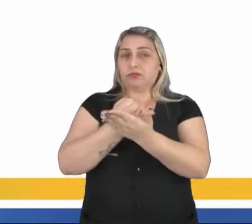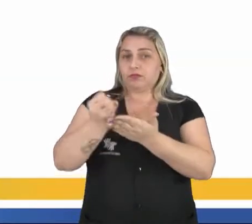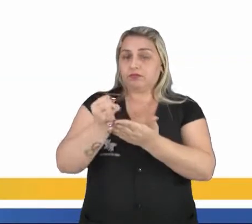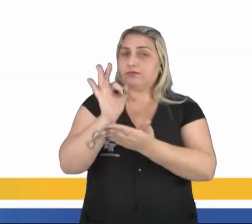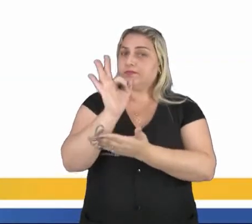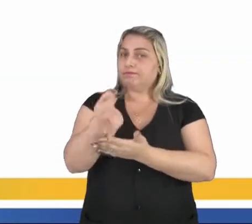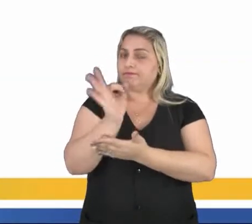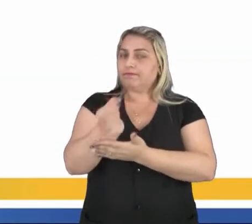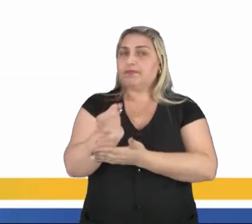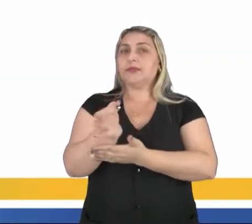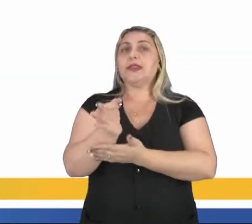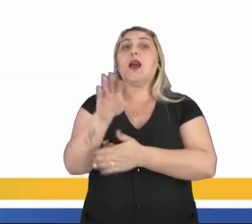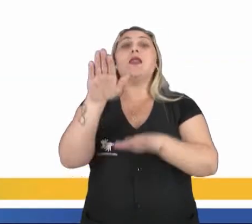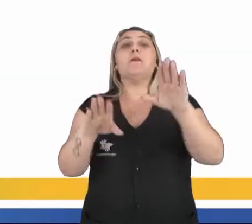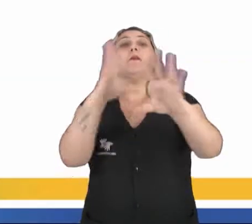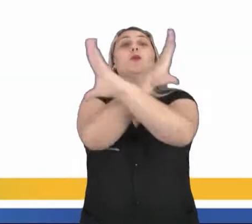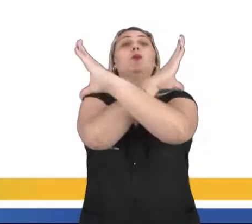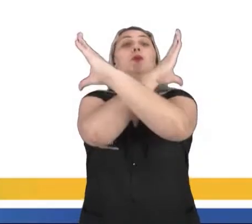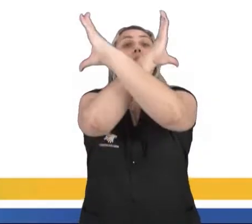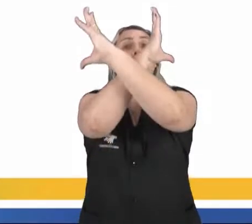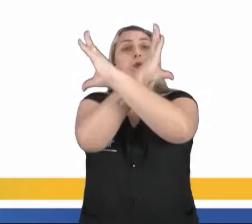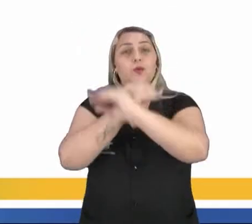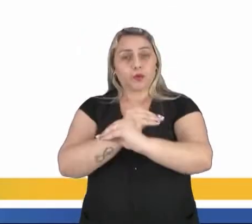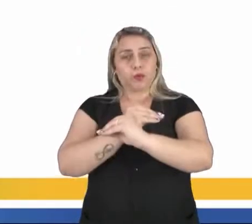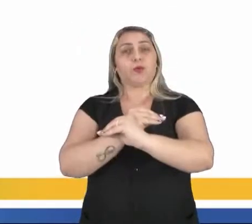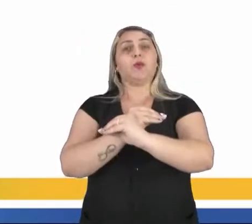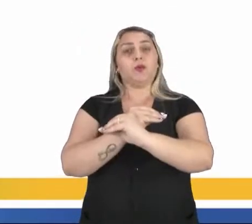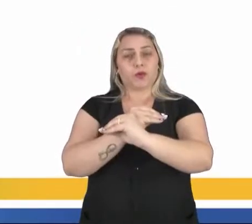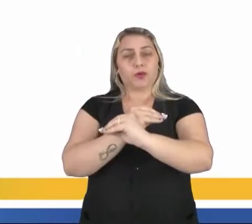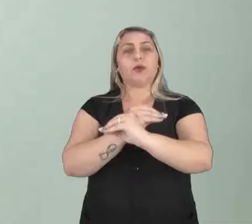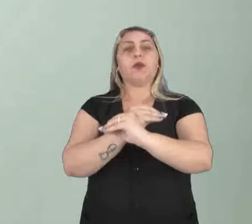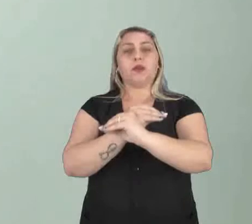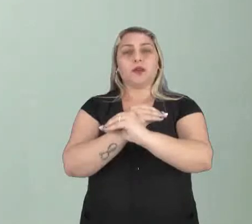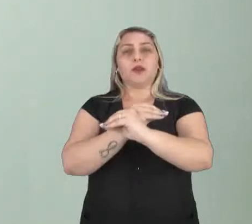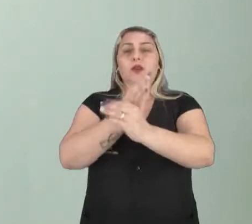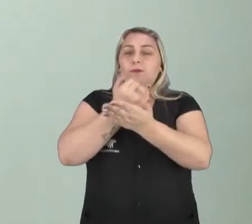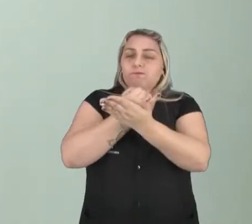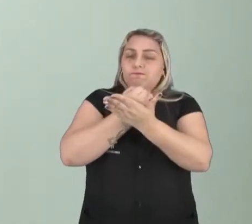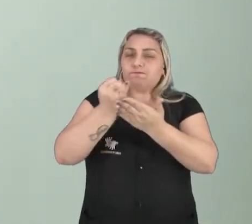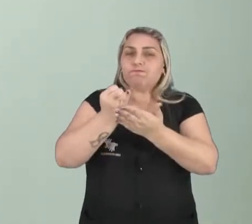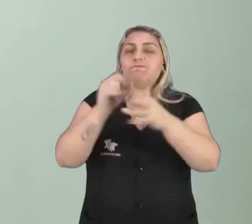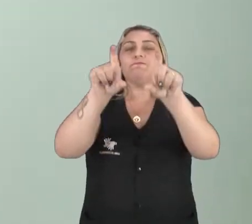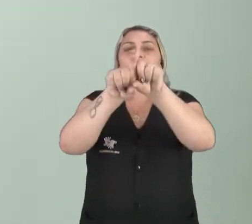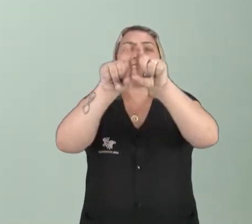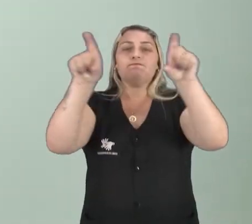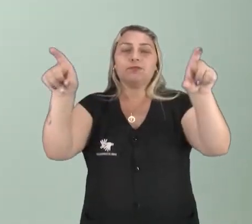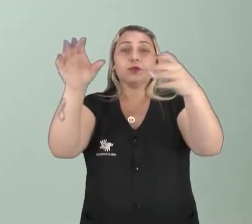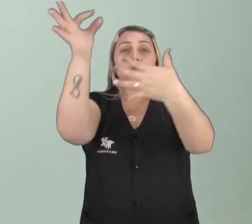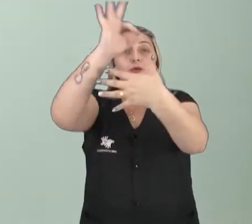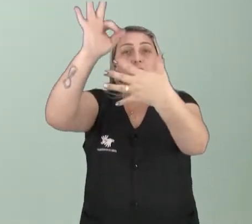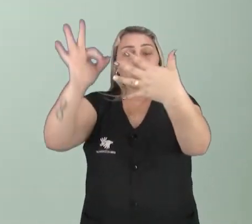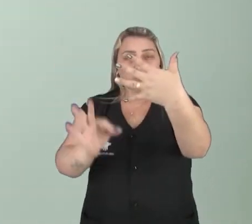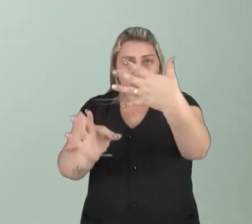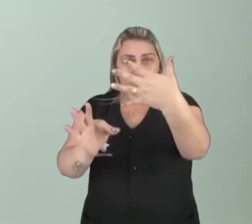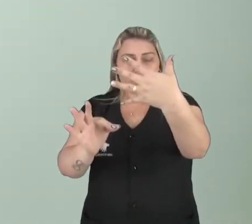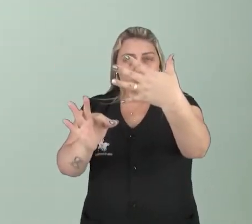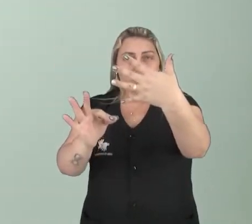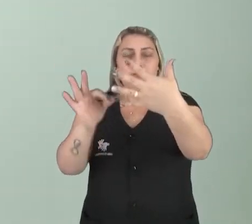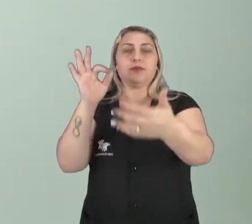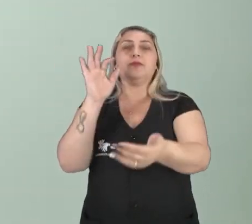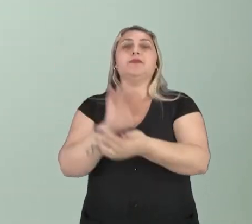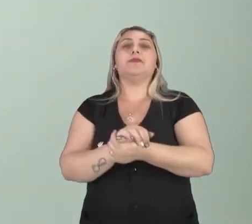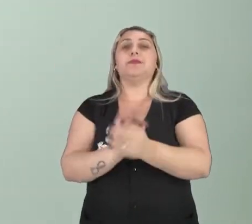certo? Então, de acordo com a conjunção, aquela conjunçãozinha que vai introduzir essa oração, ela vai ser classificada ali de acordo com